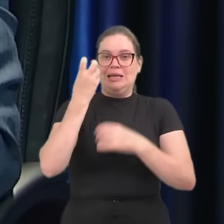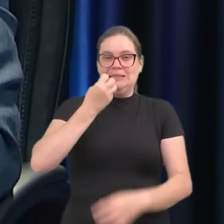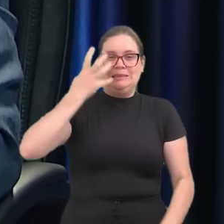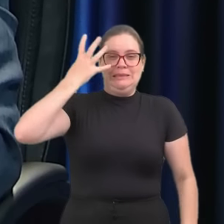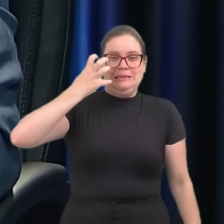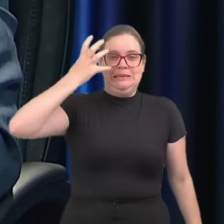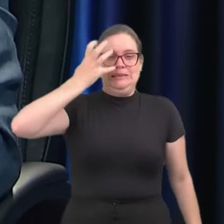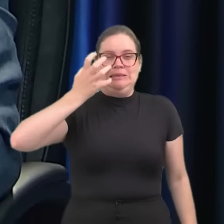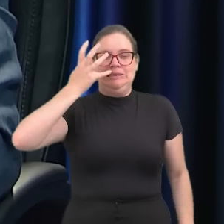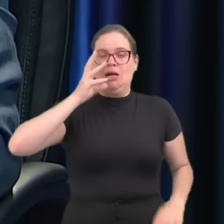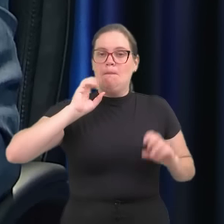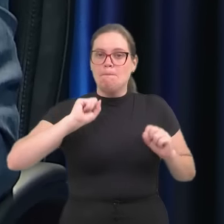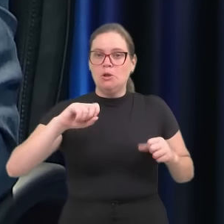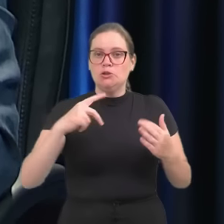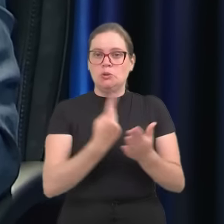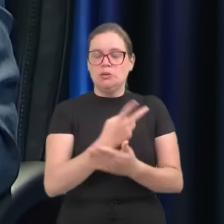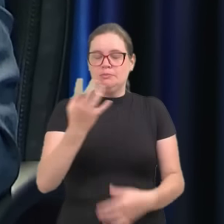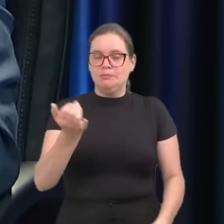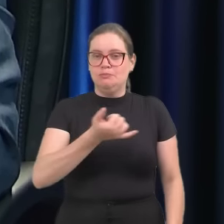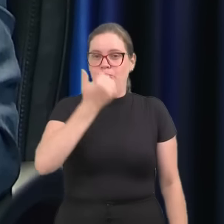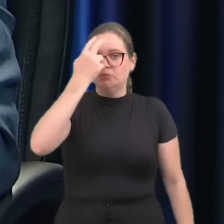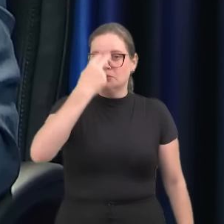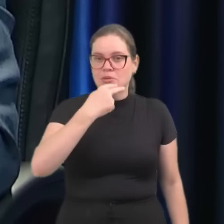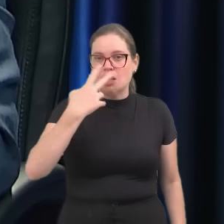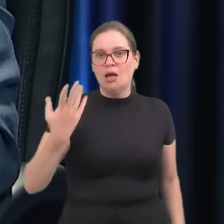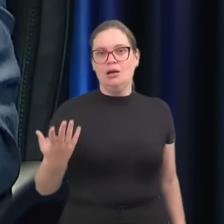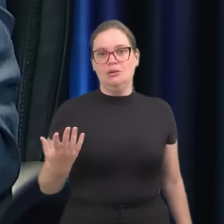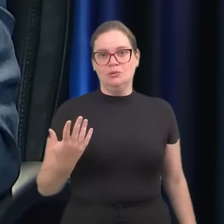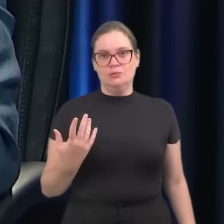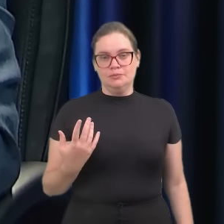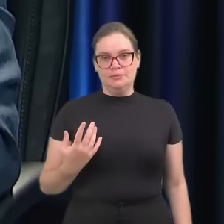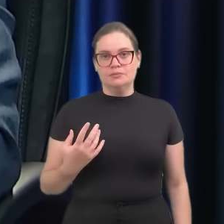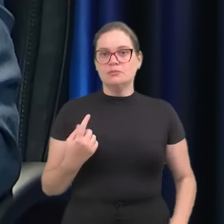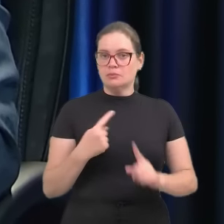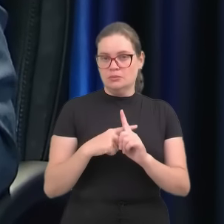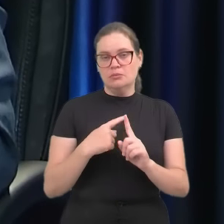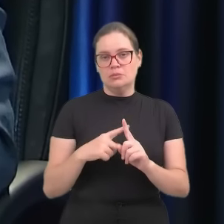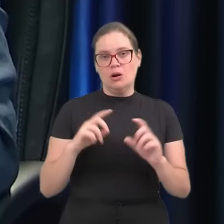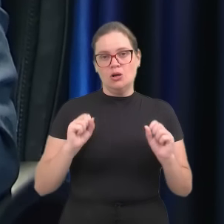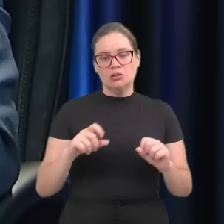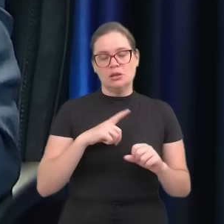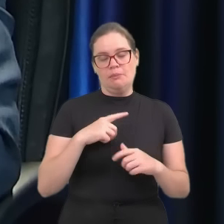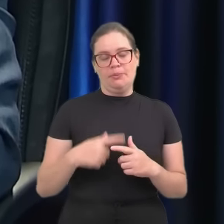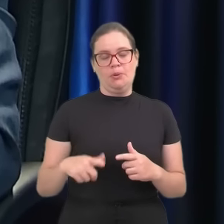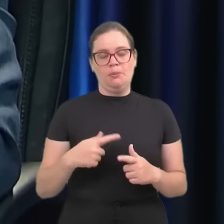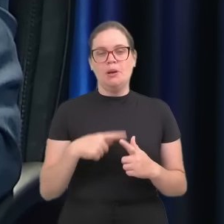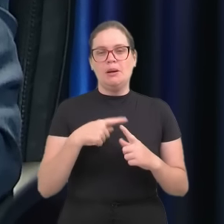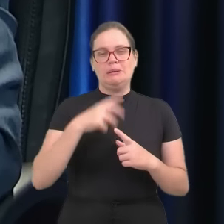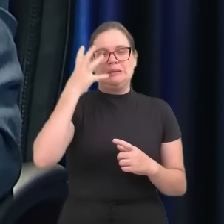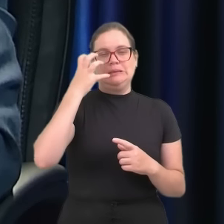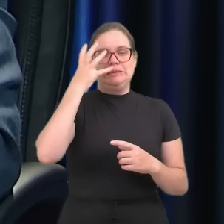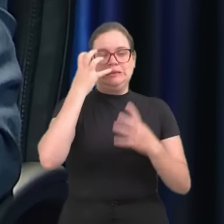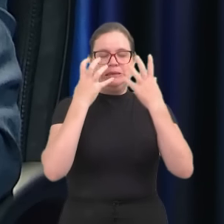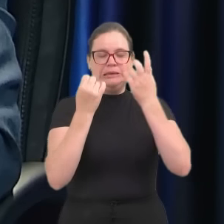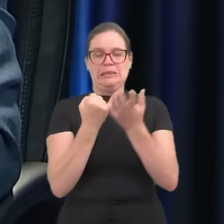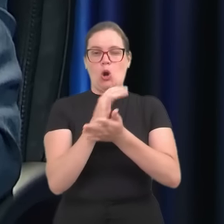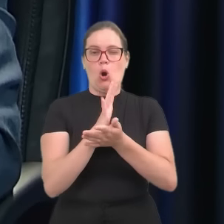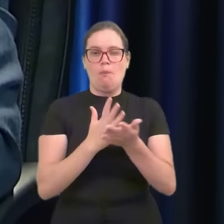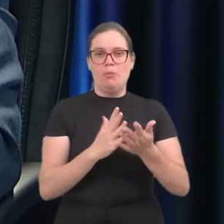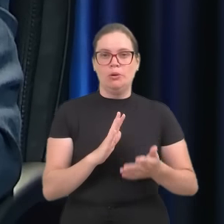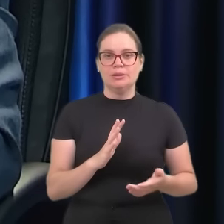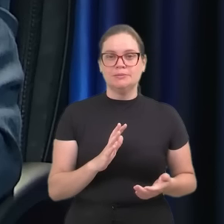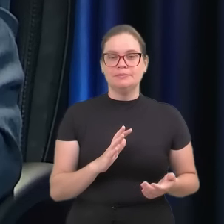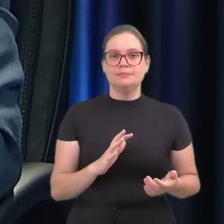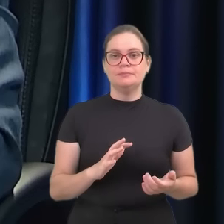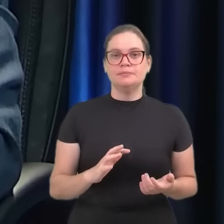uma inflamação. E se agravar muito, pode levar até a cegueira, pode dar uma úlcera de córnea, né, pode haver uma